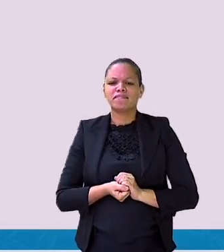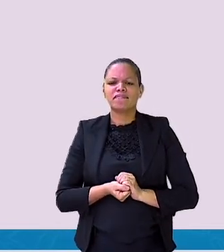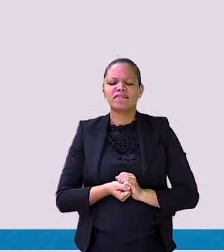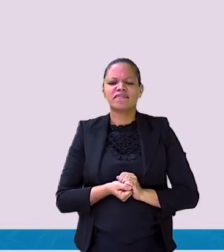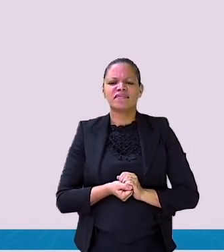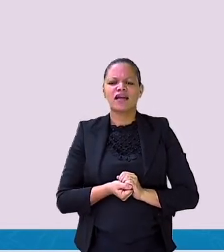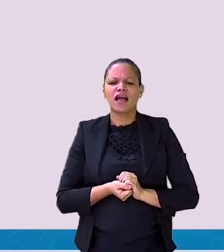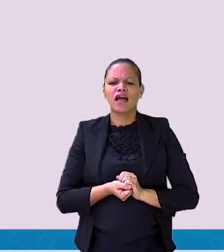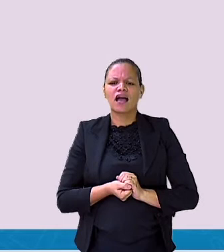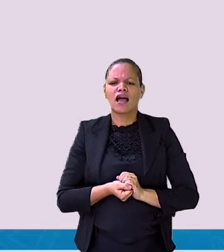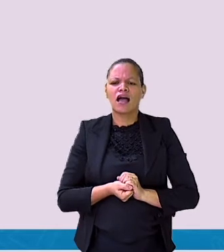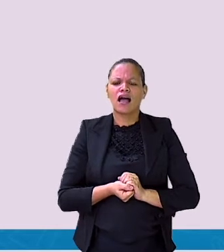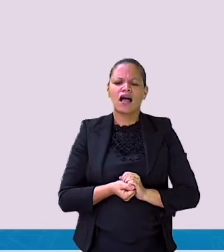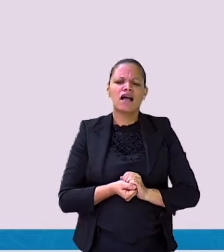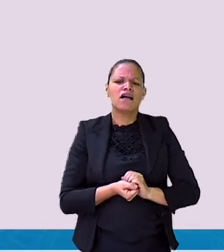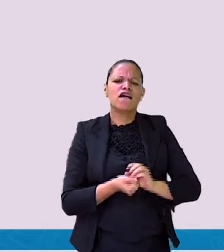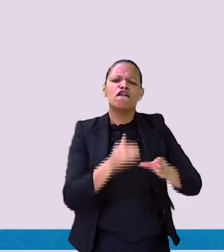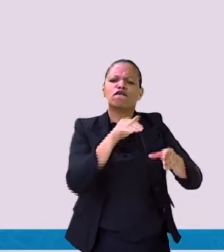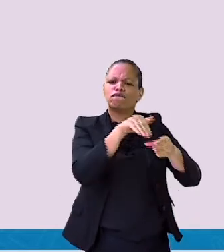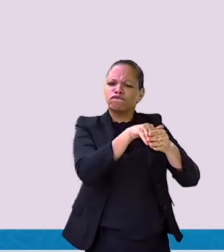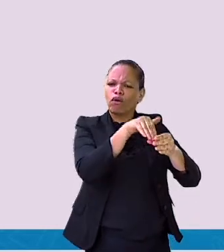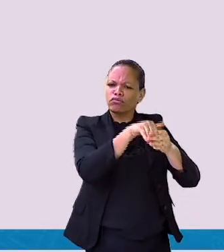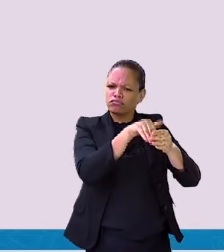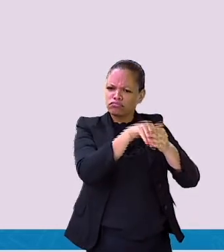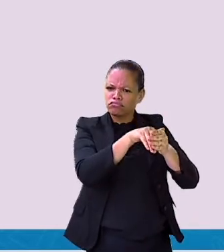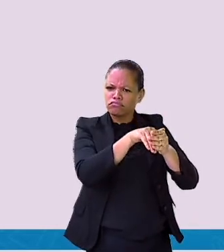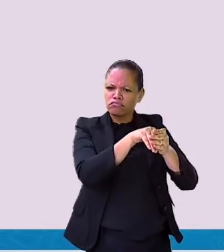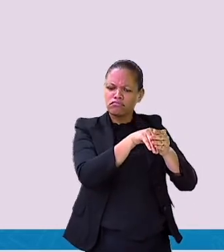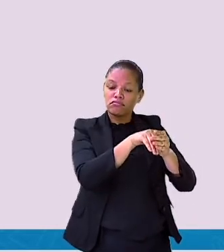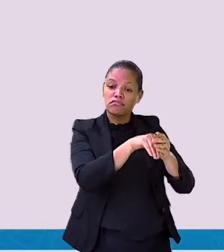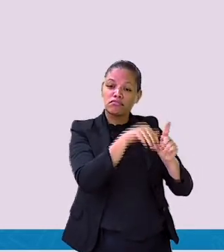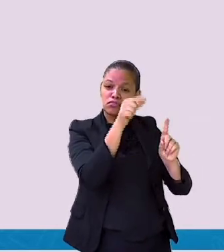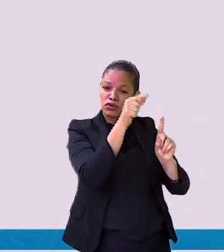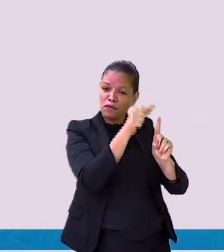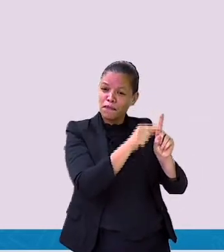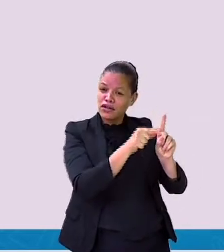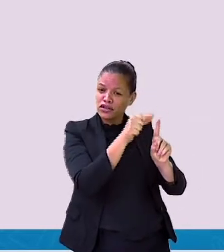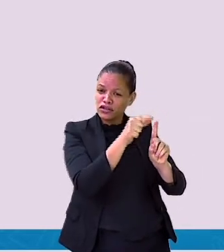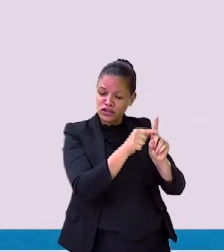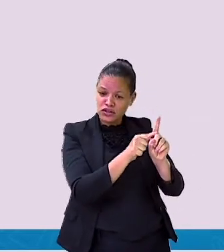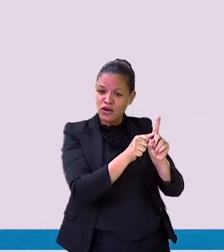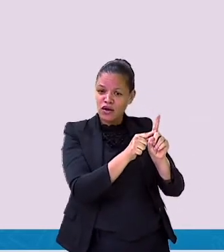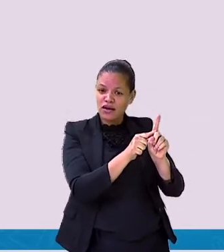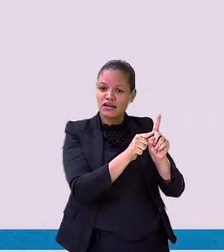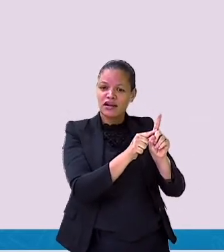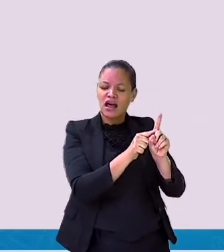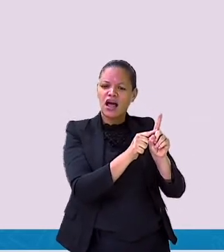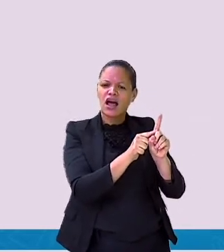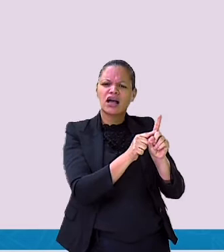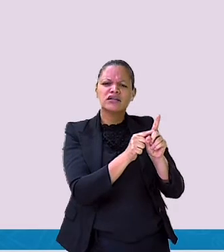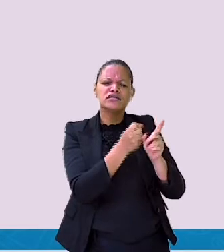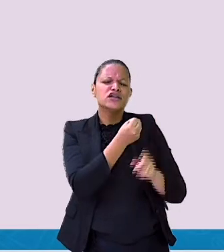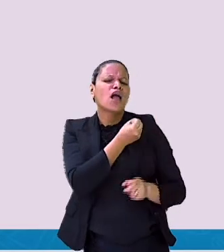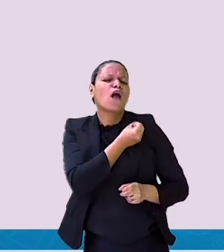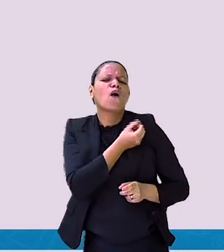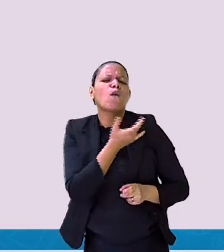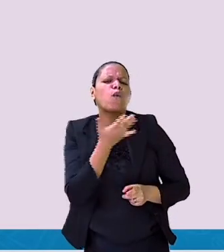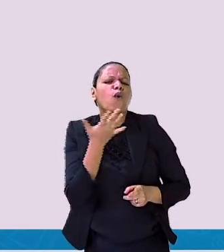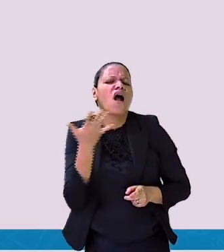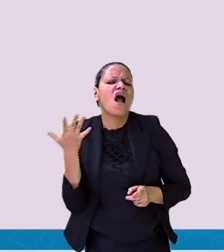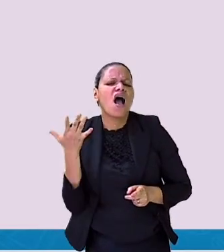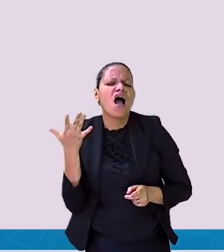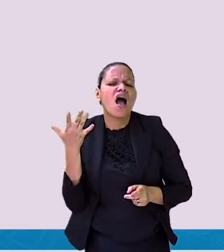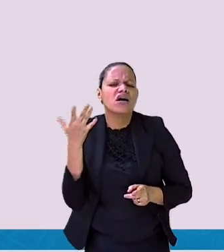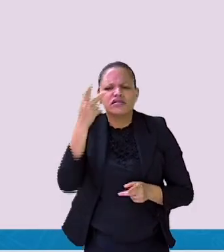pessoas votaram no personagem mais votado? Ou seja, quantas pessoas votaram na